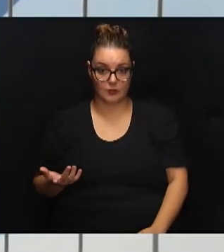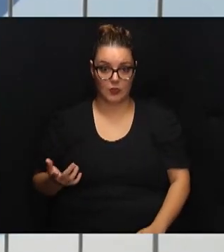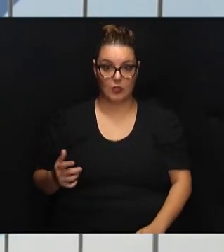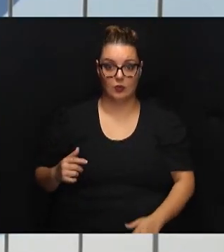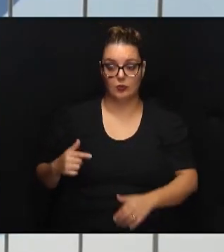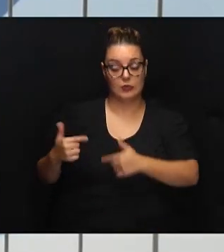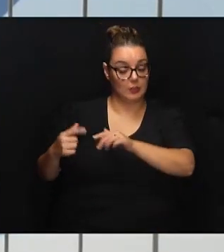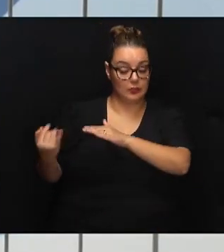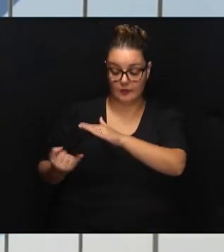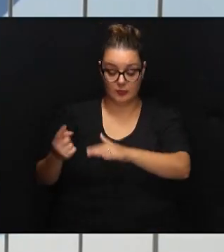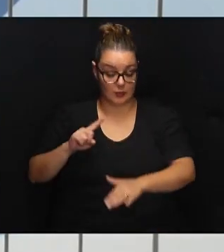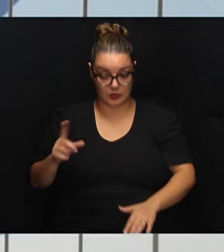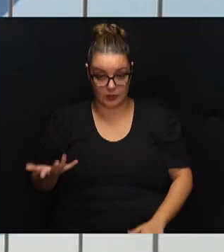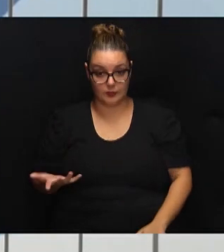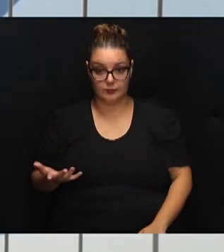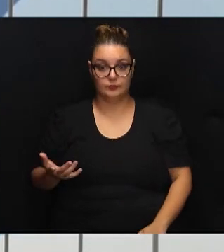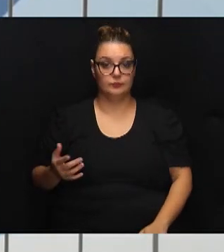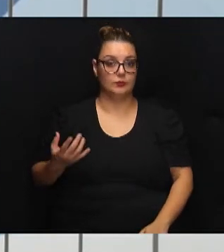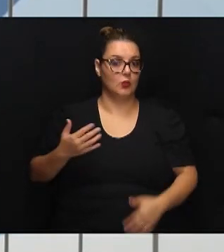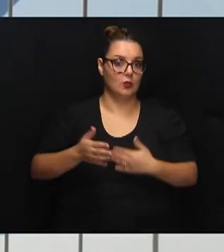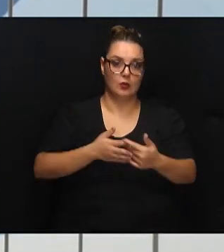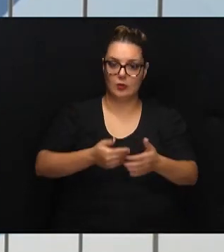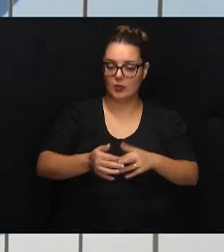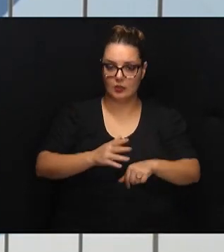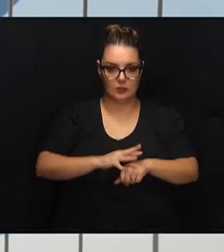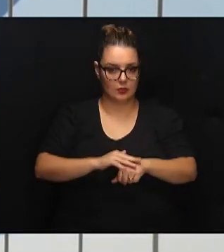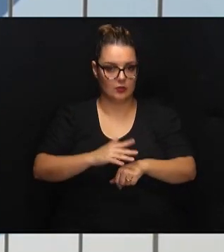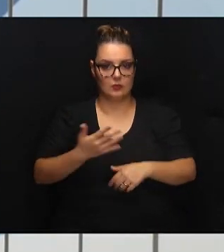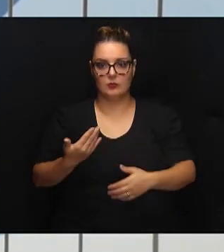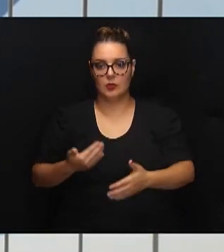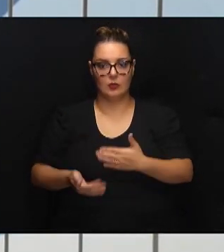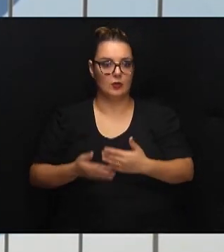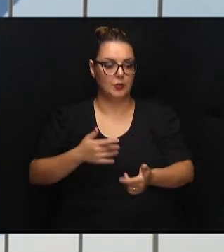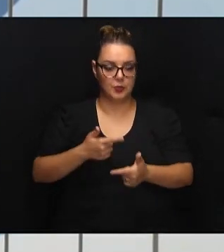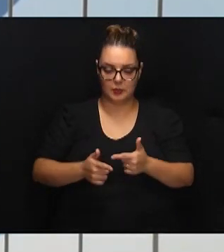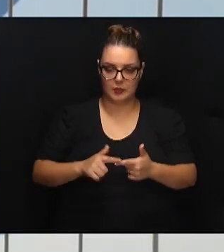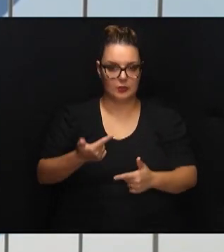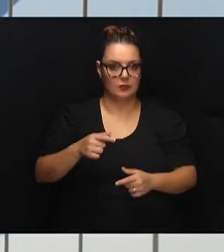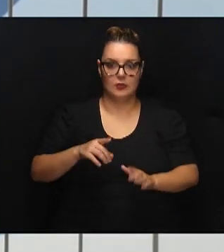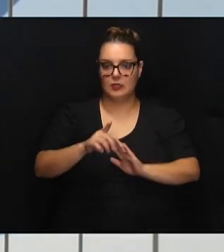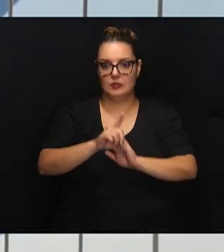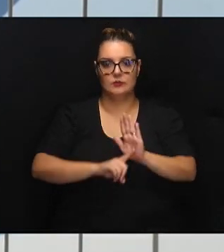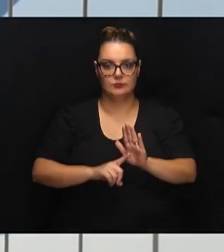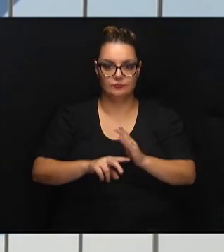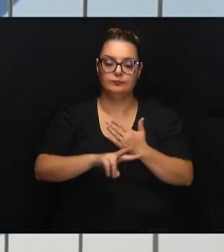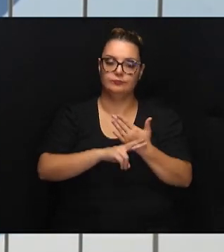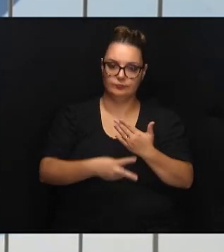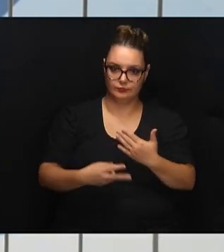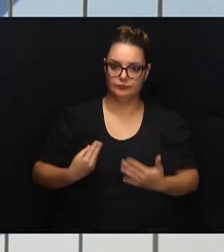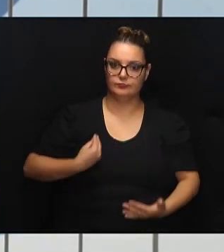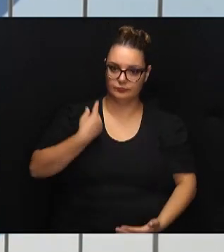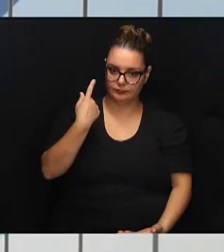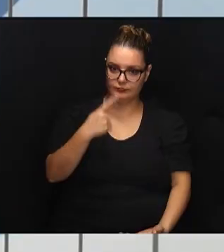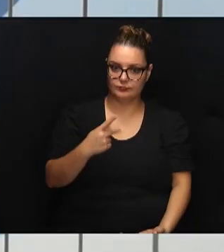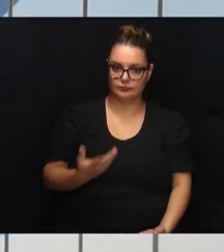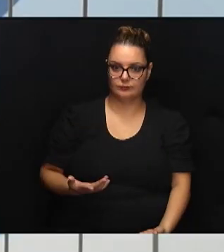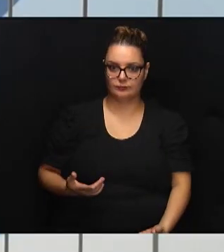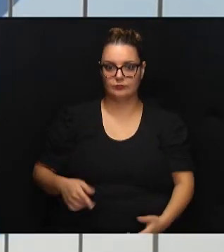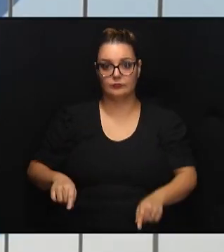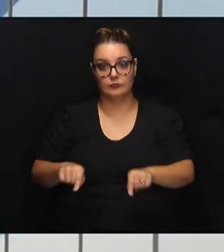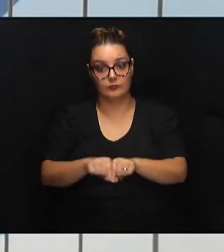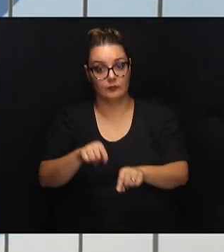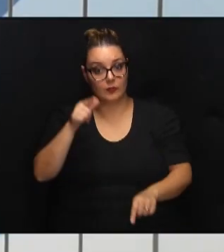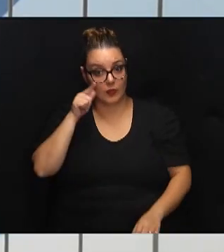qualquer acidente, ele não vai ter esse auxílio, ele não vai ter direito, então isso afeta muito a vida dele. Fora de não